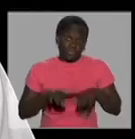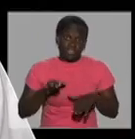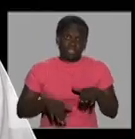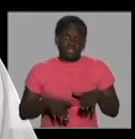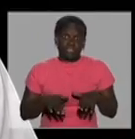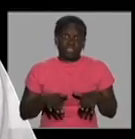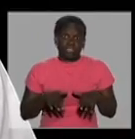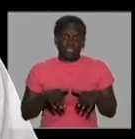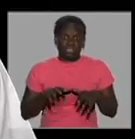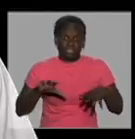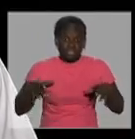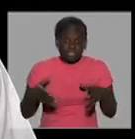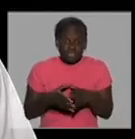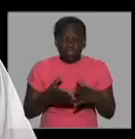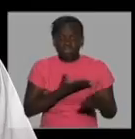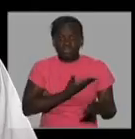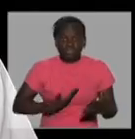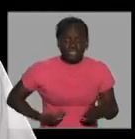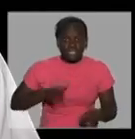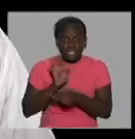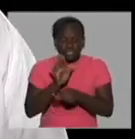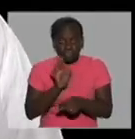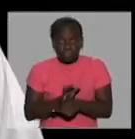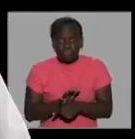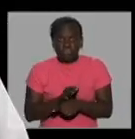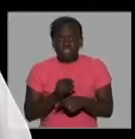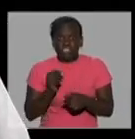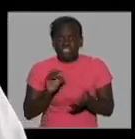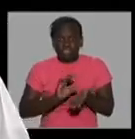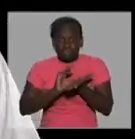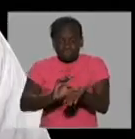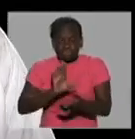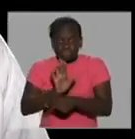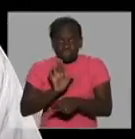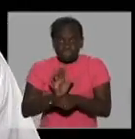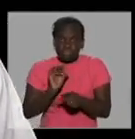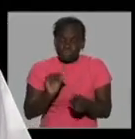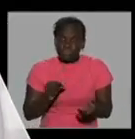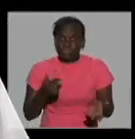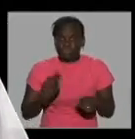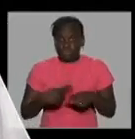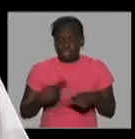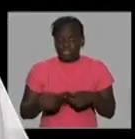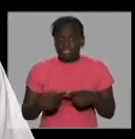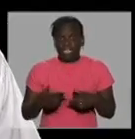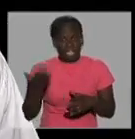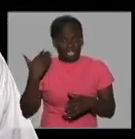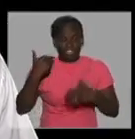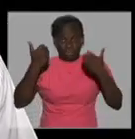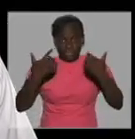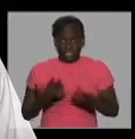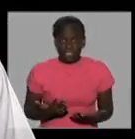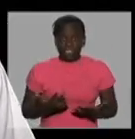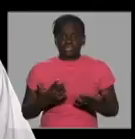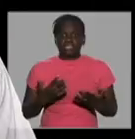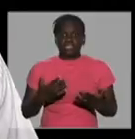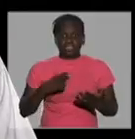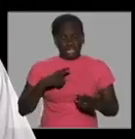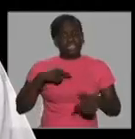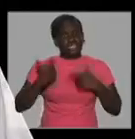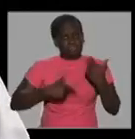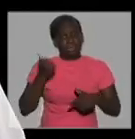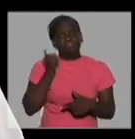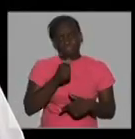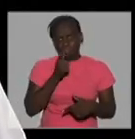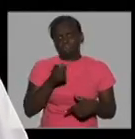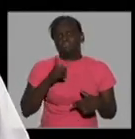Talvez uma participação estatal, o governo, talvez subsidiar alguma coisa nesse sentido, porque como eu havia falado, assim, tem uma